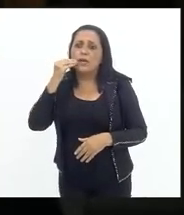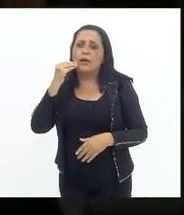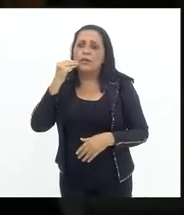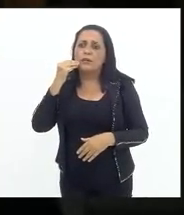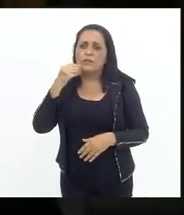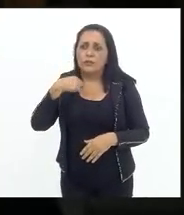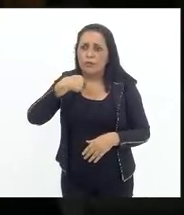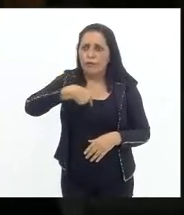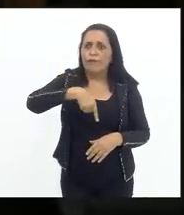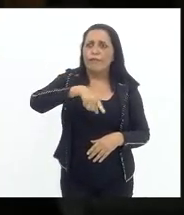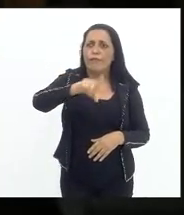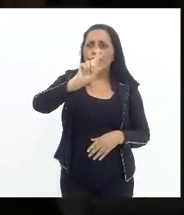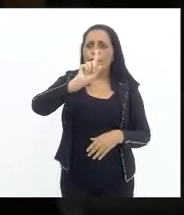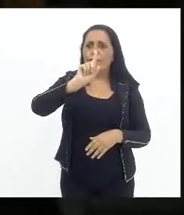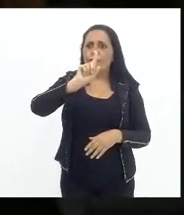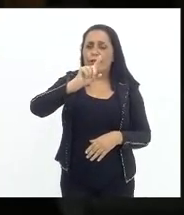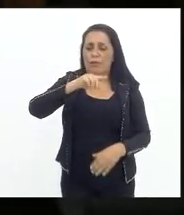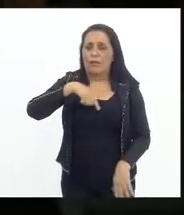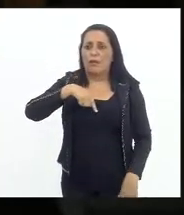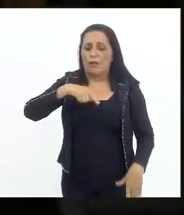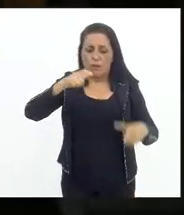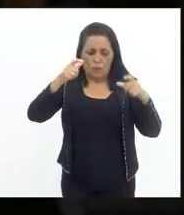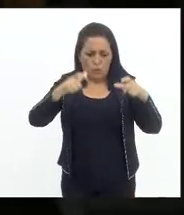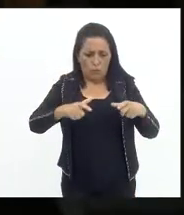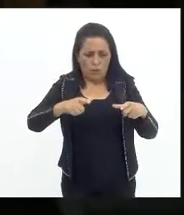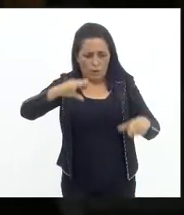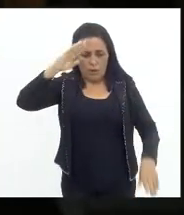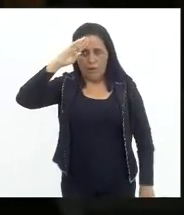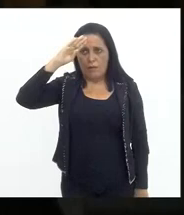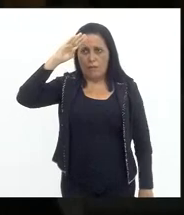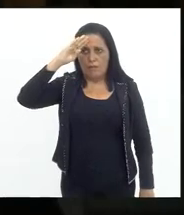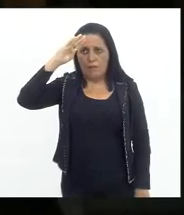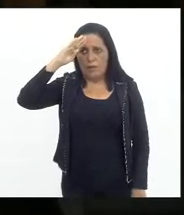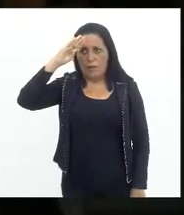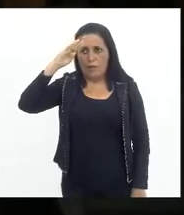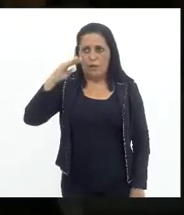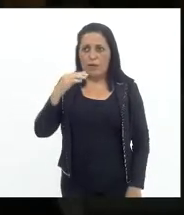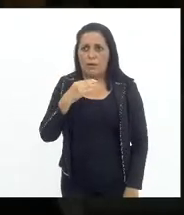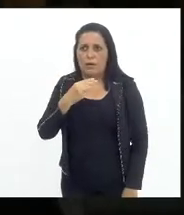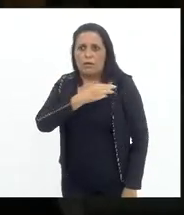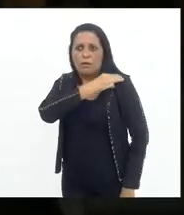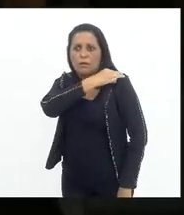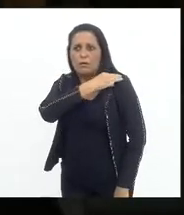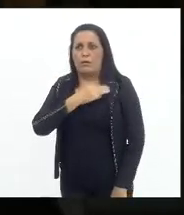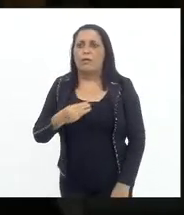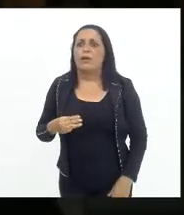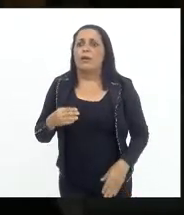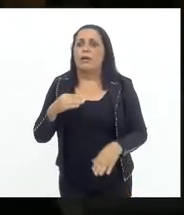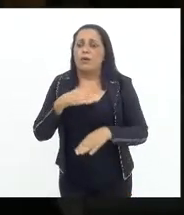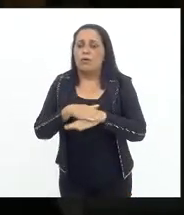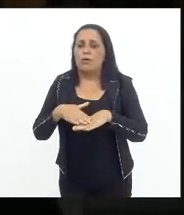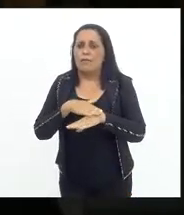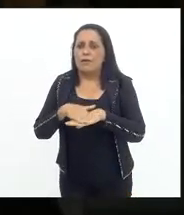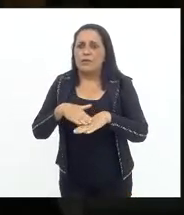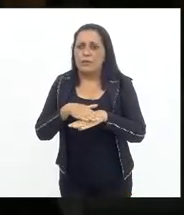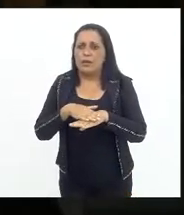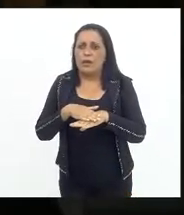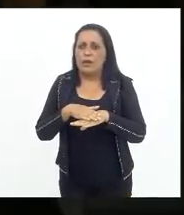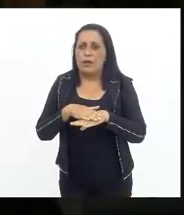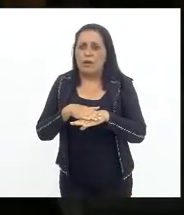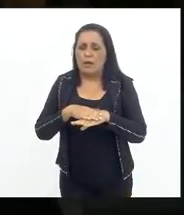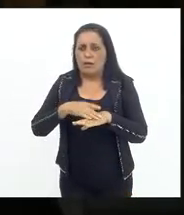de ir no Arsenal de Marinha, né, discutir e conversar com os